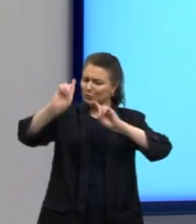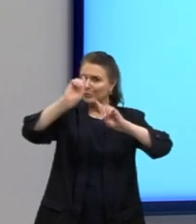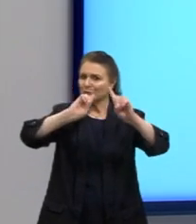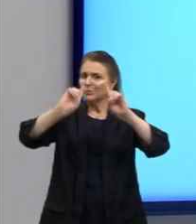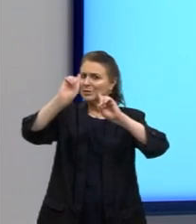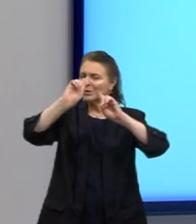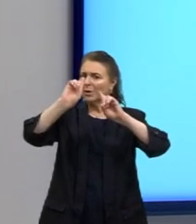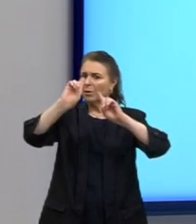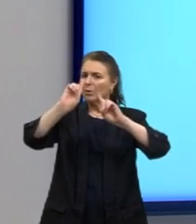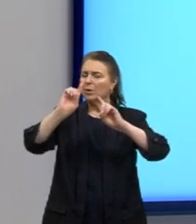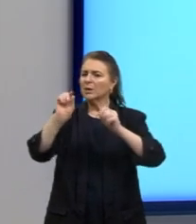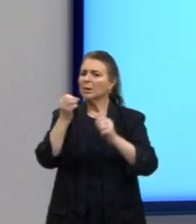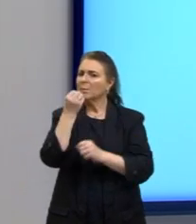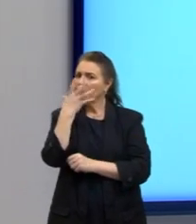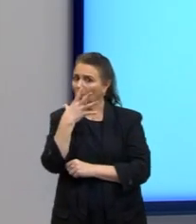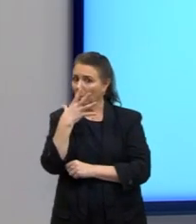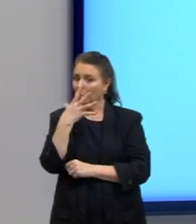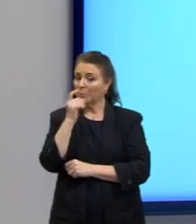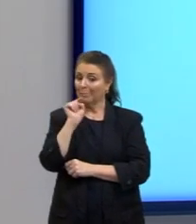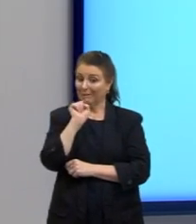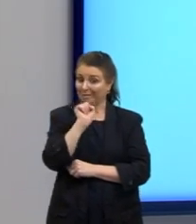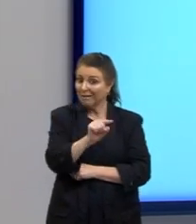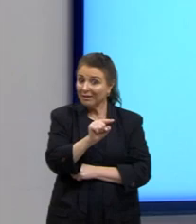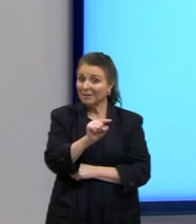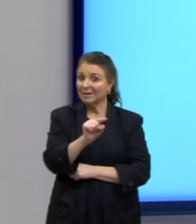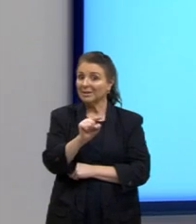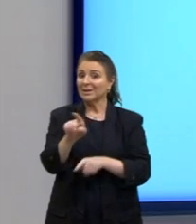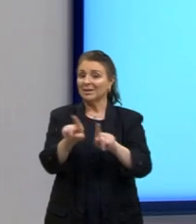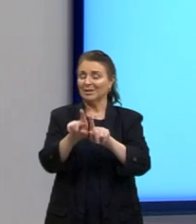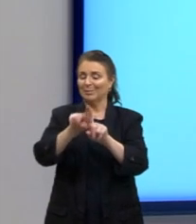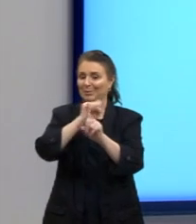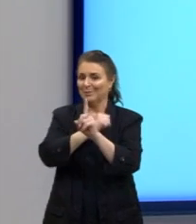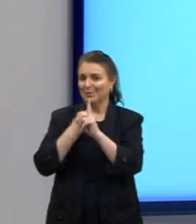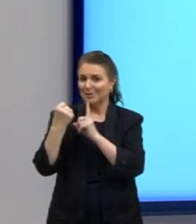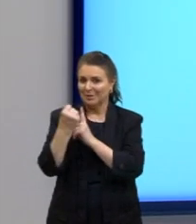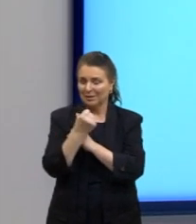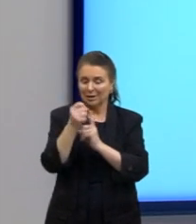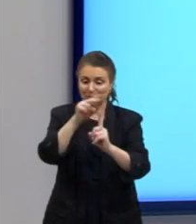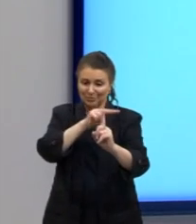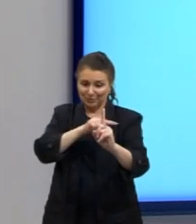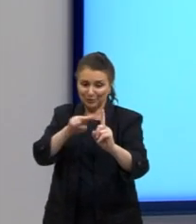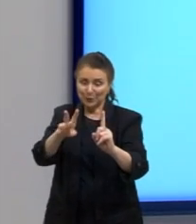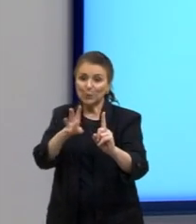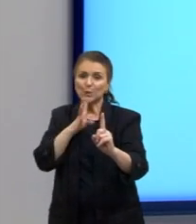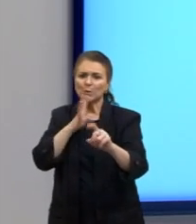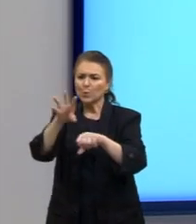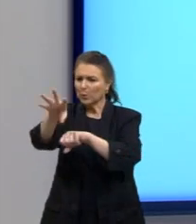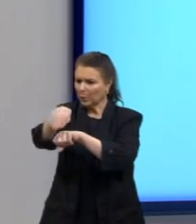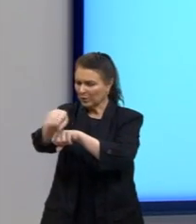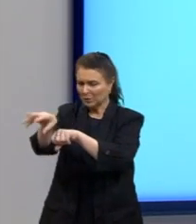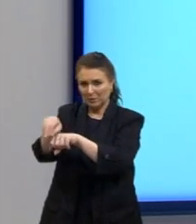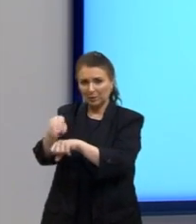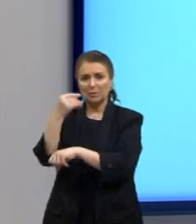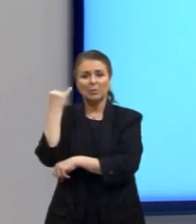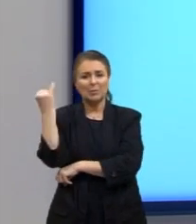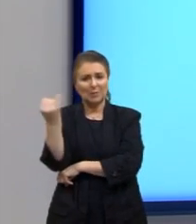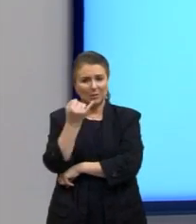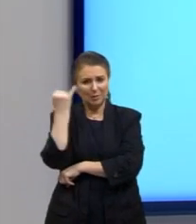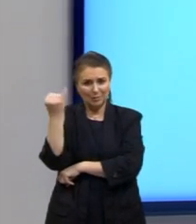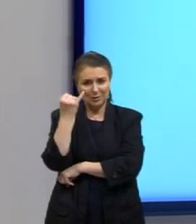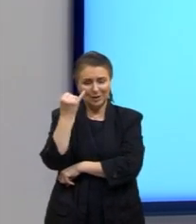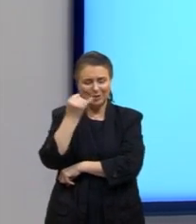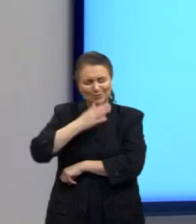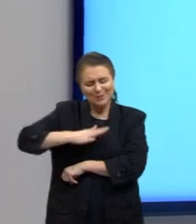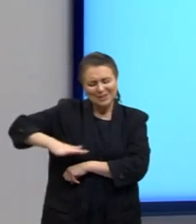beneficiará tanto individualmente quanto socialmente visto que o conhecimento será útil em todas as